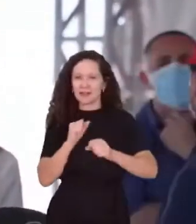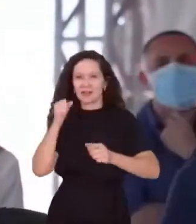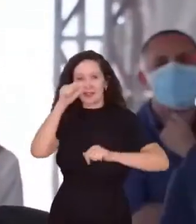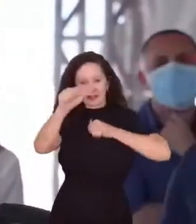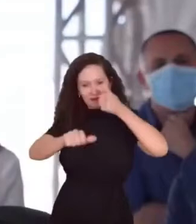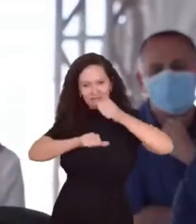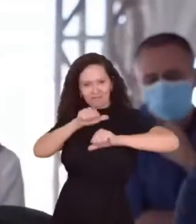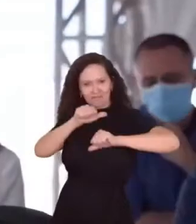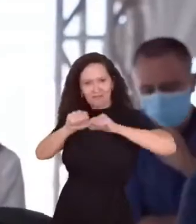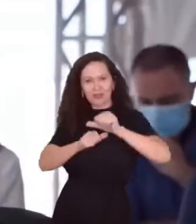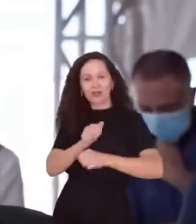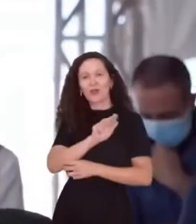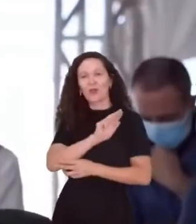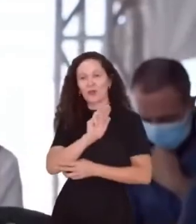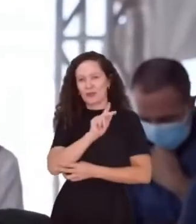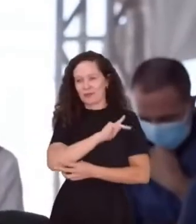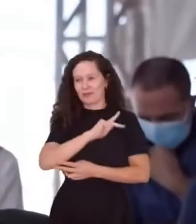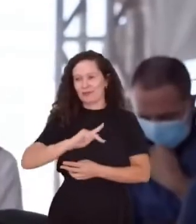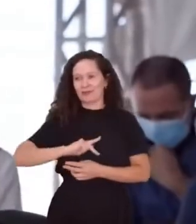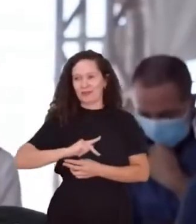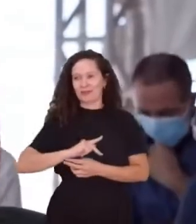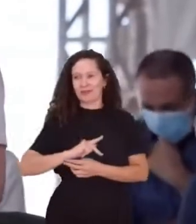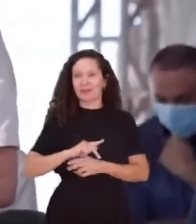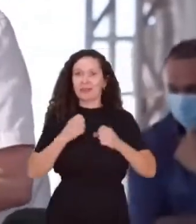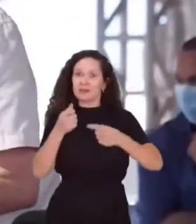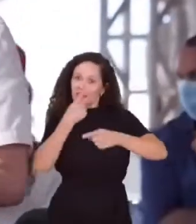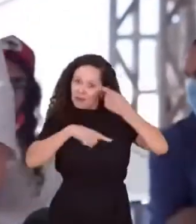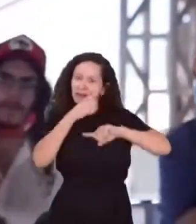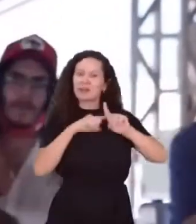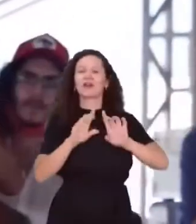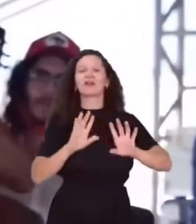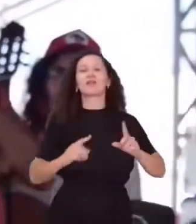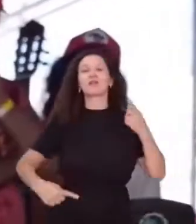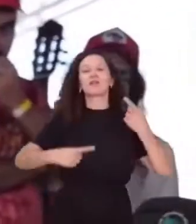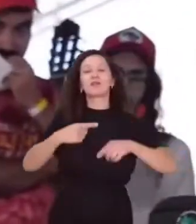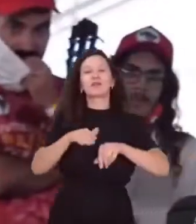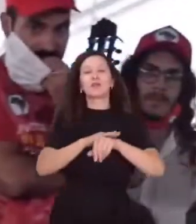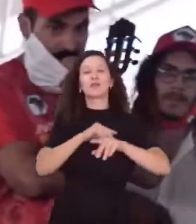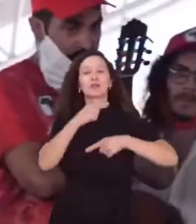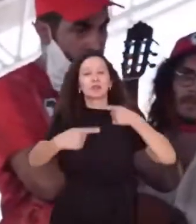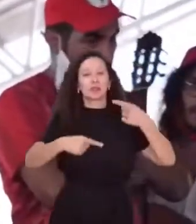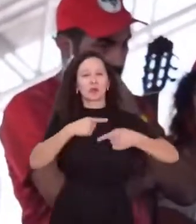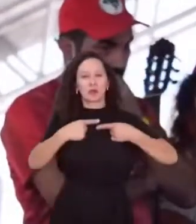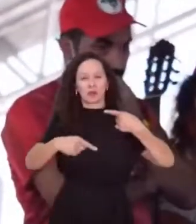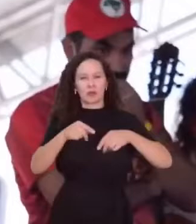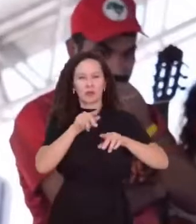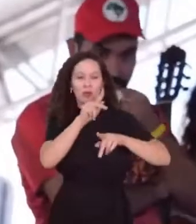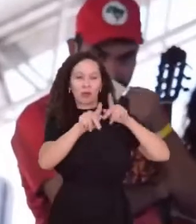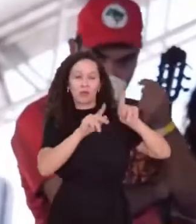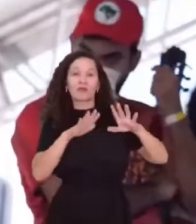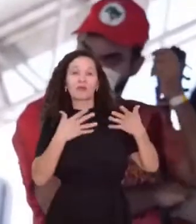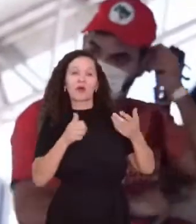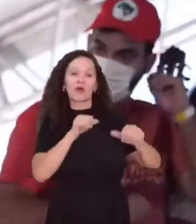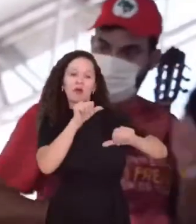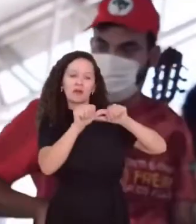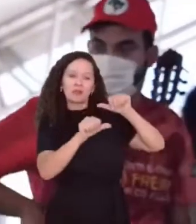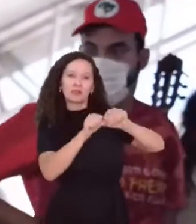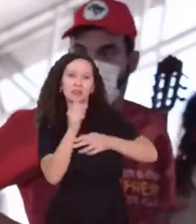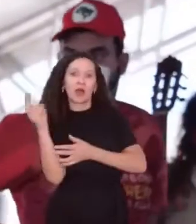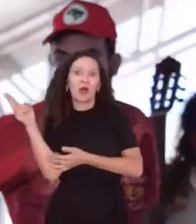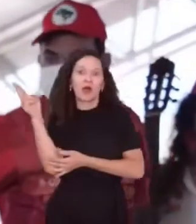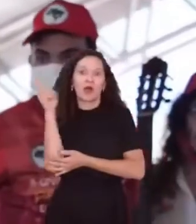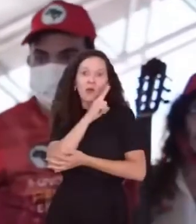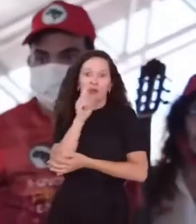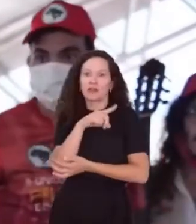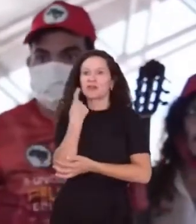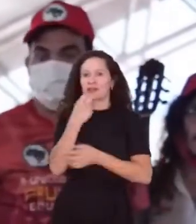presidente. Mas vai ter que debater também com o povo quais são as mudanças de emergência que nós precisamos. Porque o